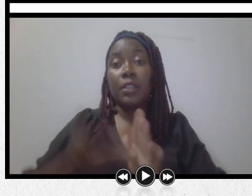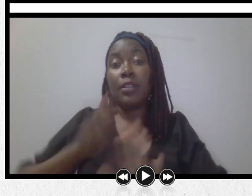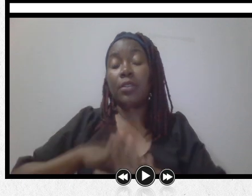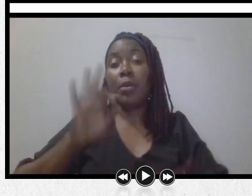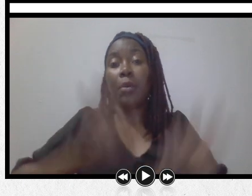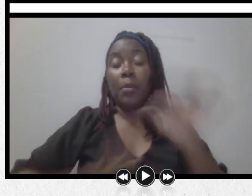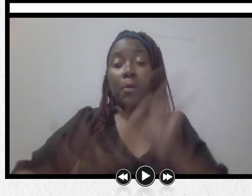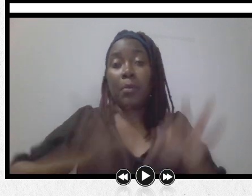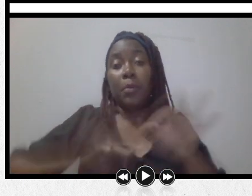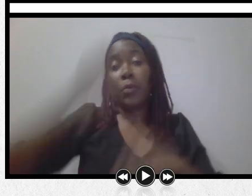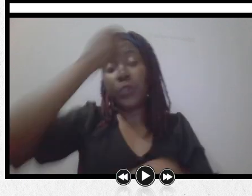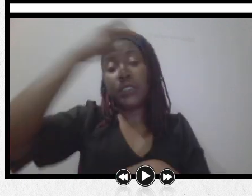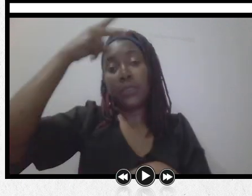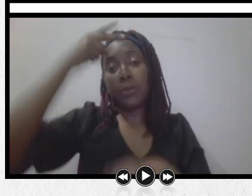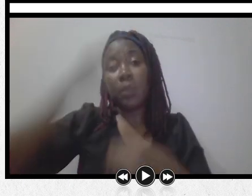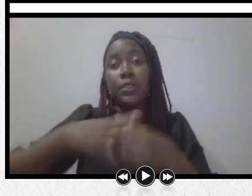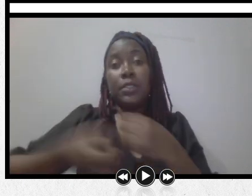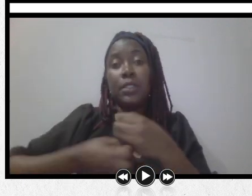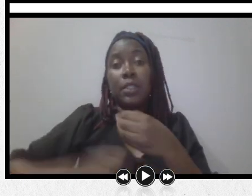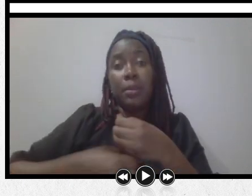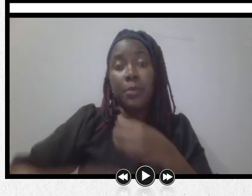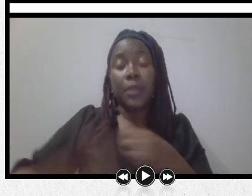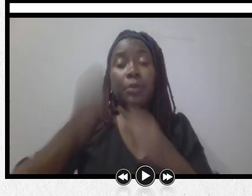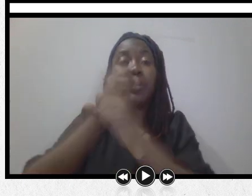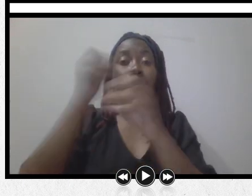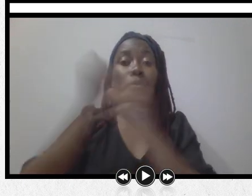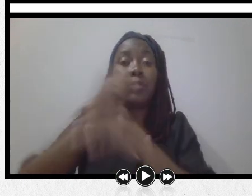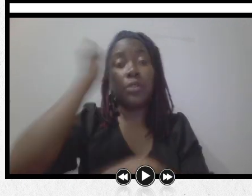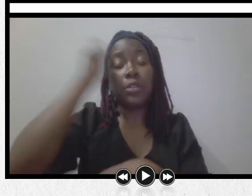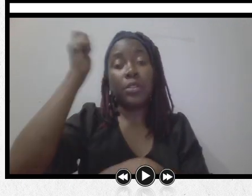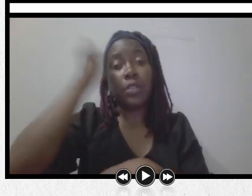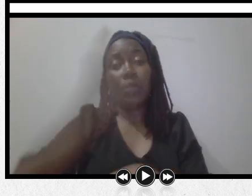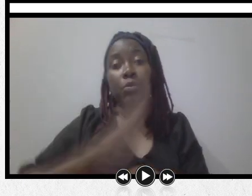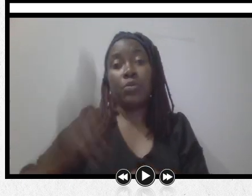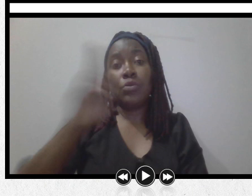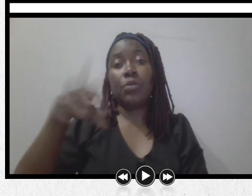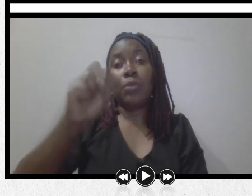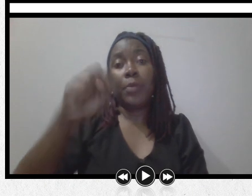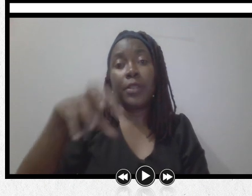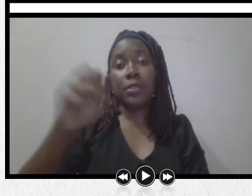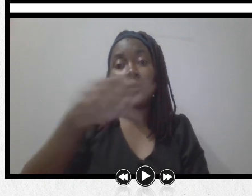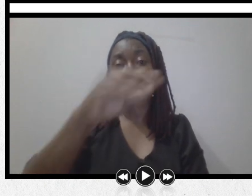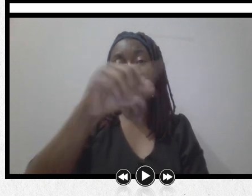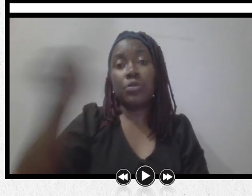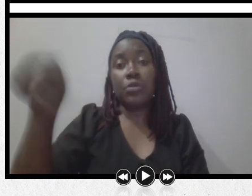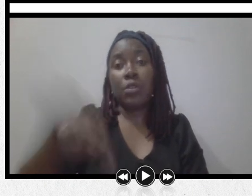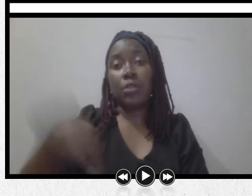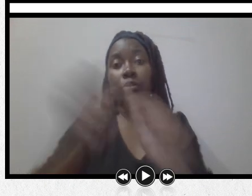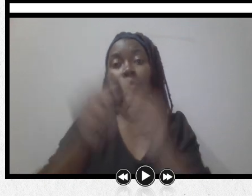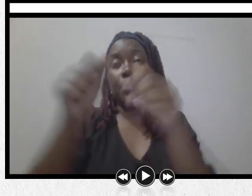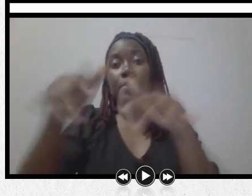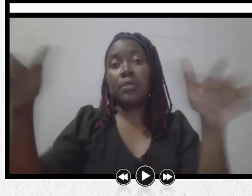do plano municipal de saneamento, pressupõe essa ideia de uso e ocupação do solo e expansão da cidade. Então,